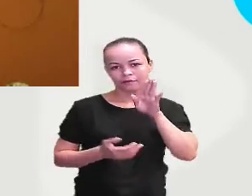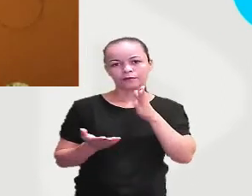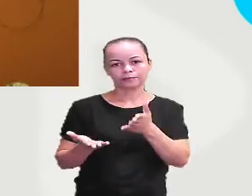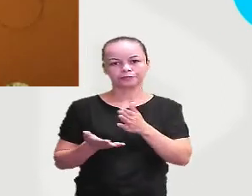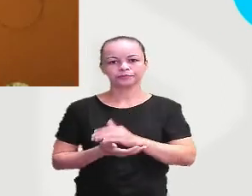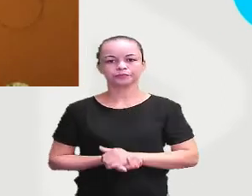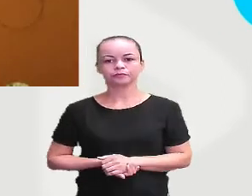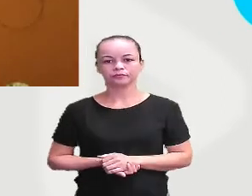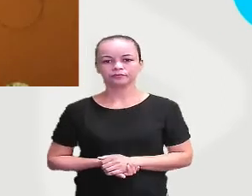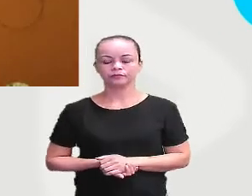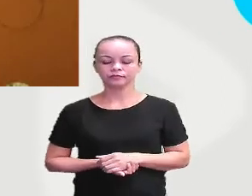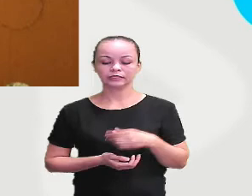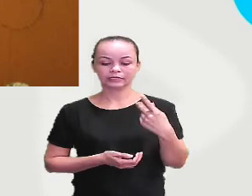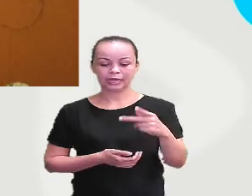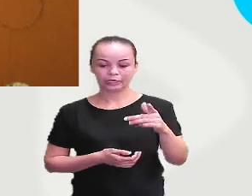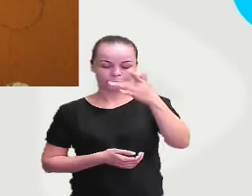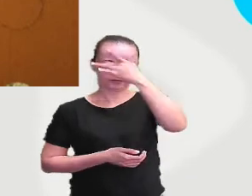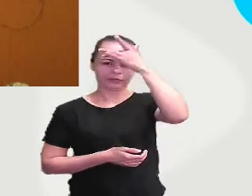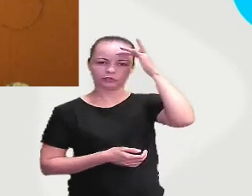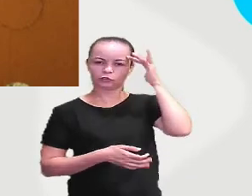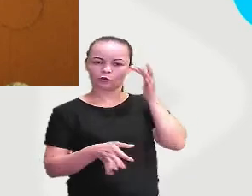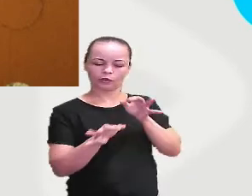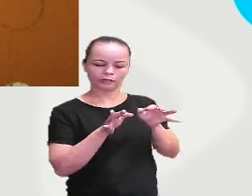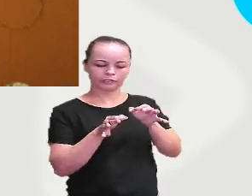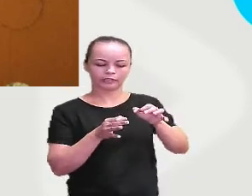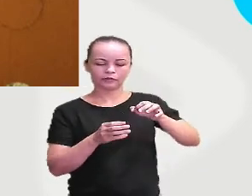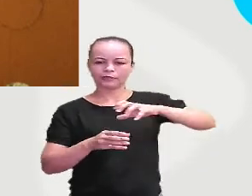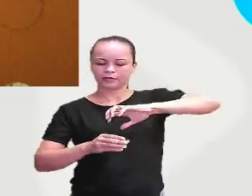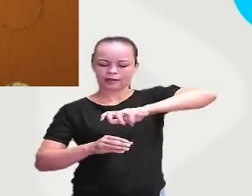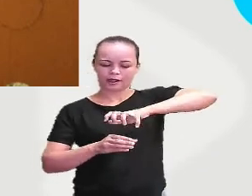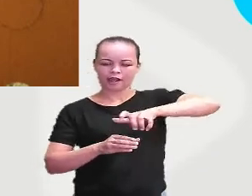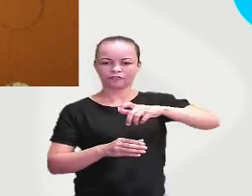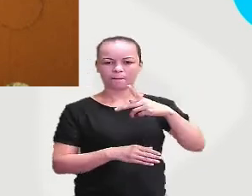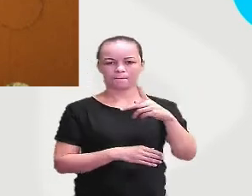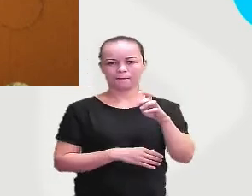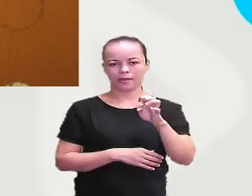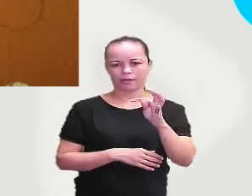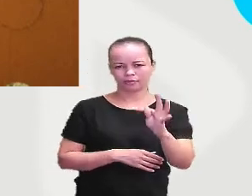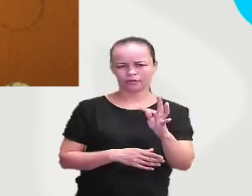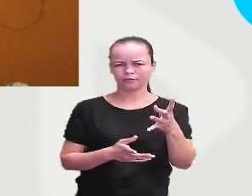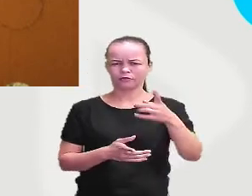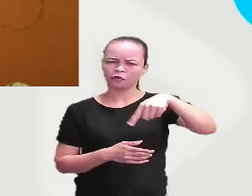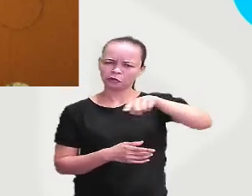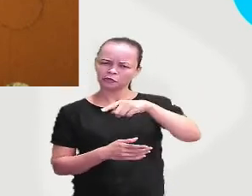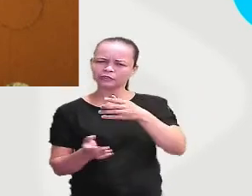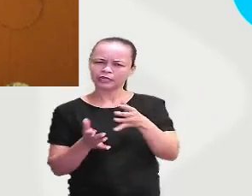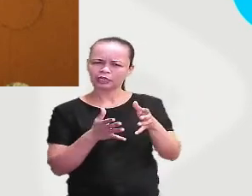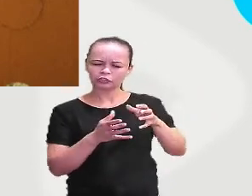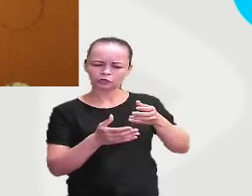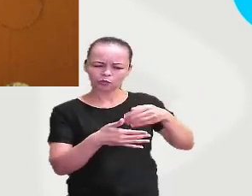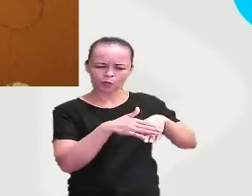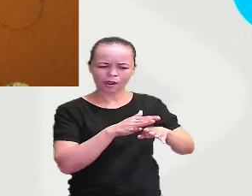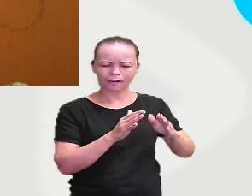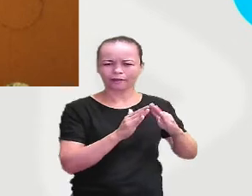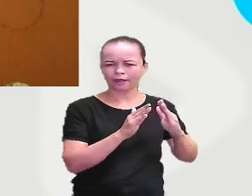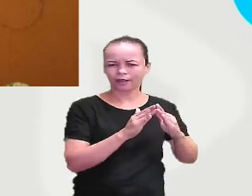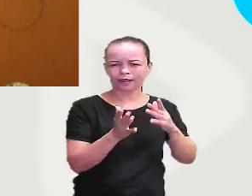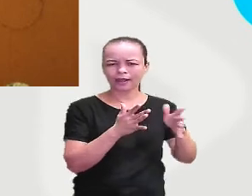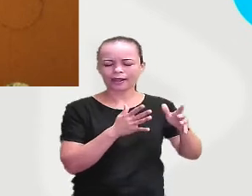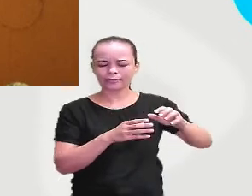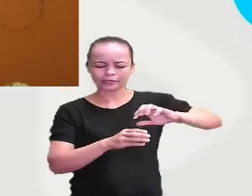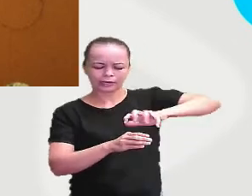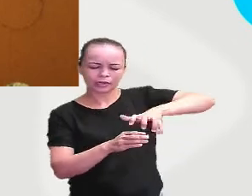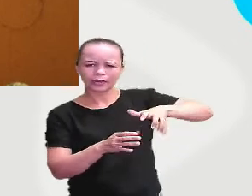uma pessoa juntando garrafas PET. Quem aqui junta garrafa PET em casa? Latinha de guaraná, de cerveja, né, para